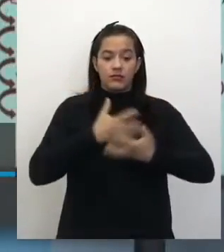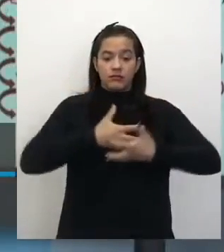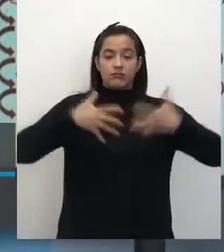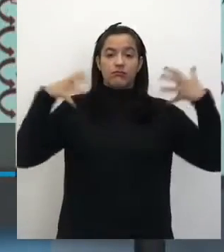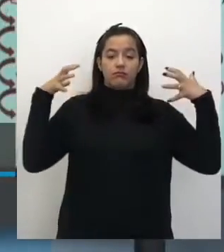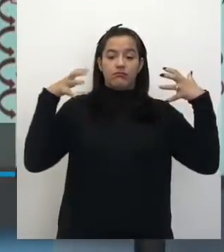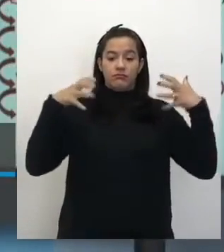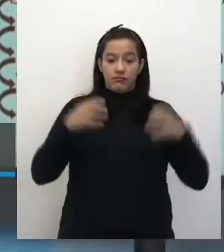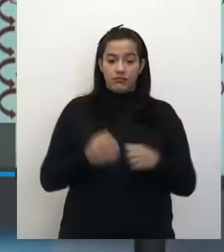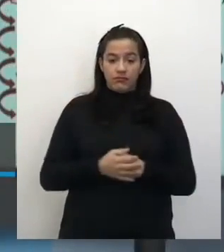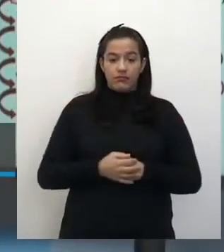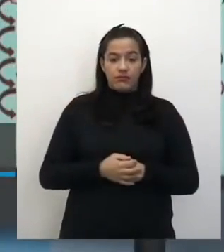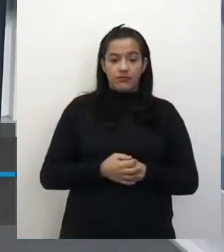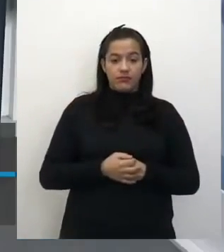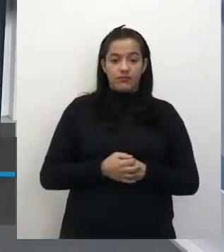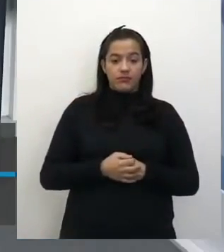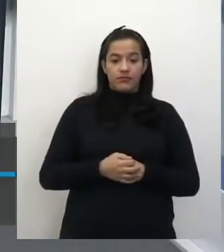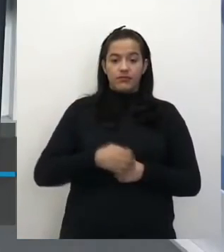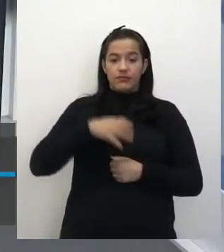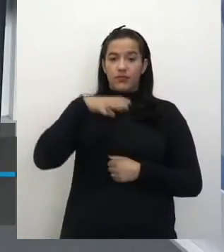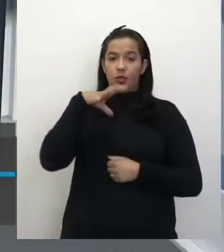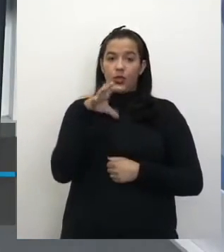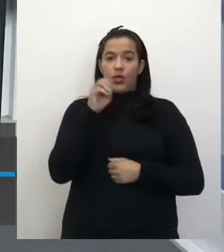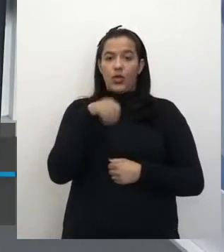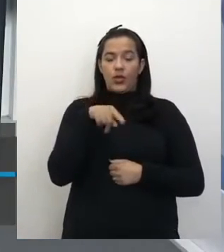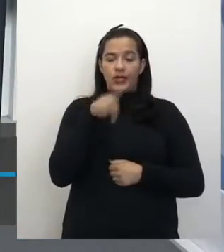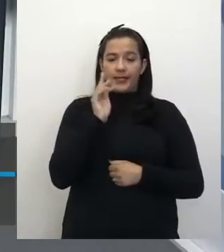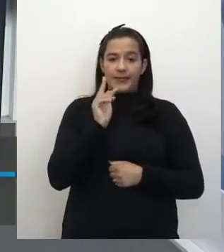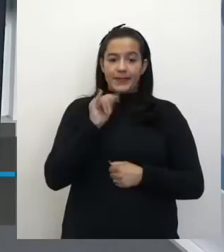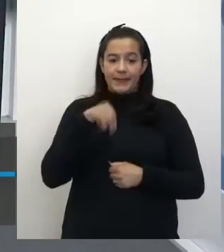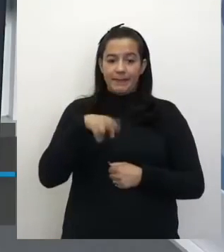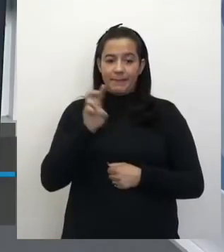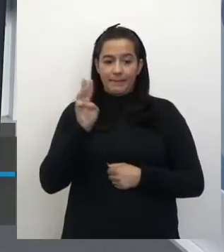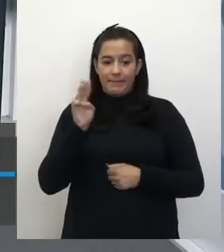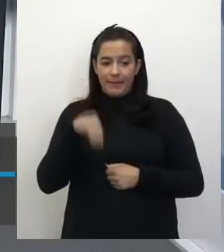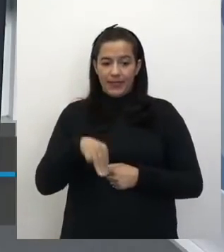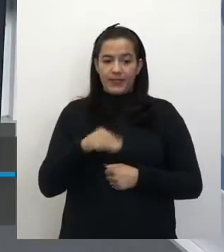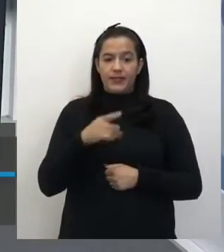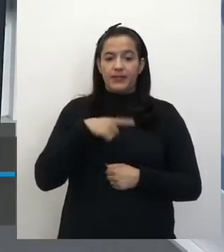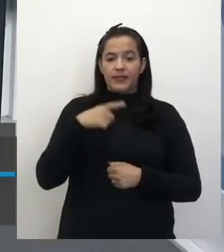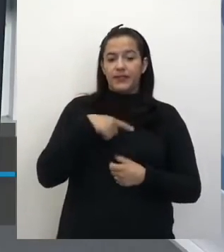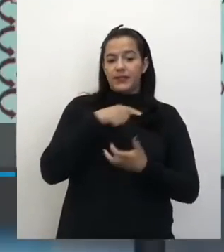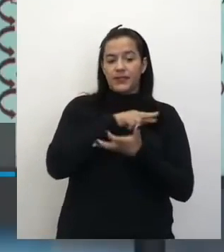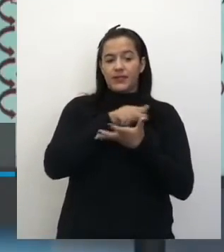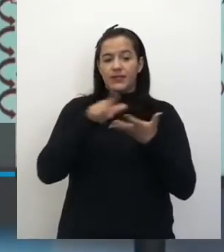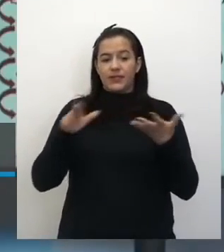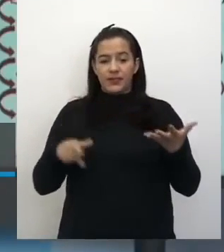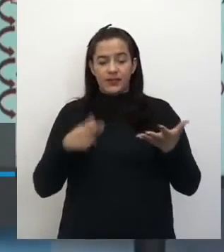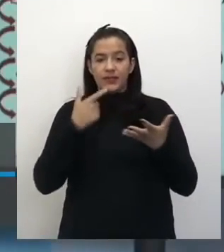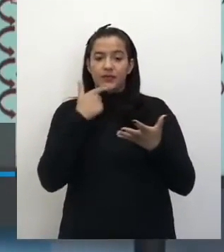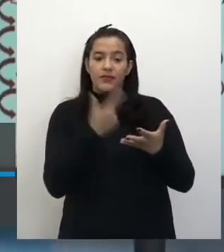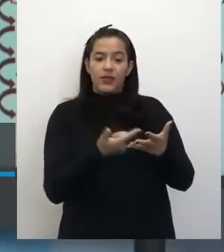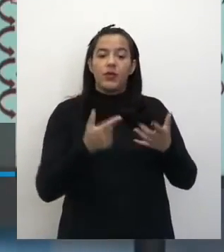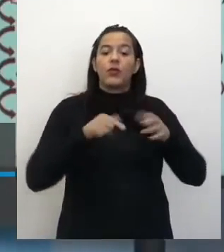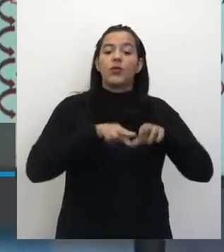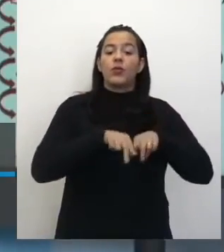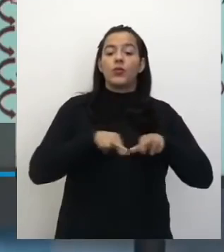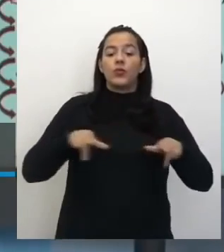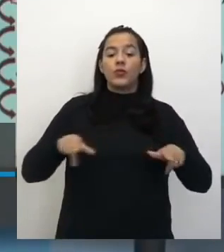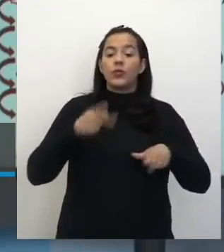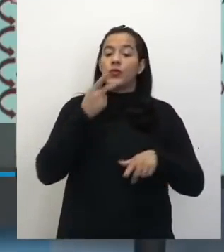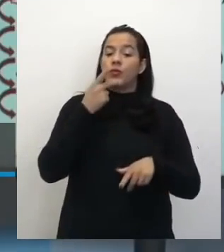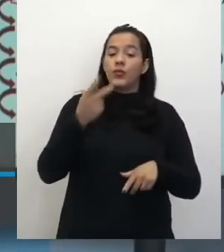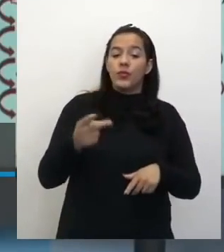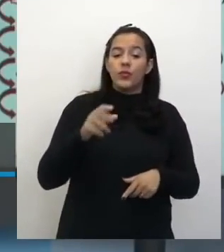né? O hectoman, o decaman, o quiloman. Né? Então a gente não imagina, ele até falou na sala, eu podia ter